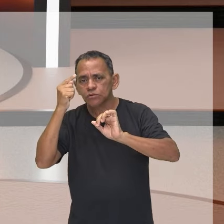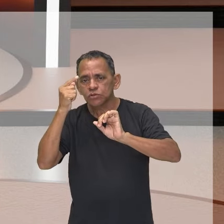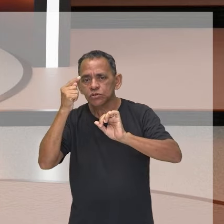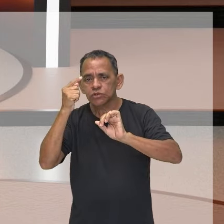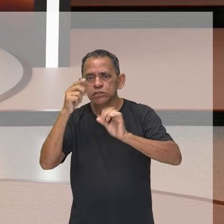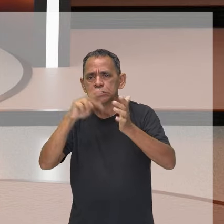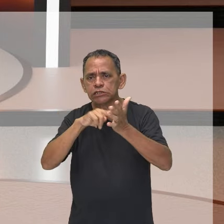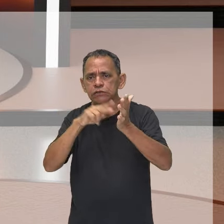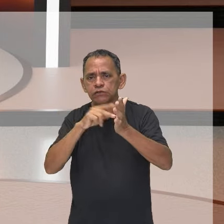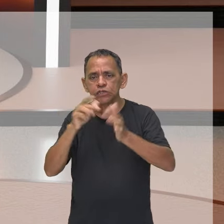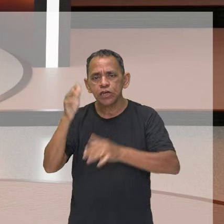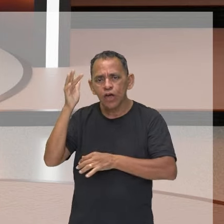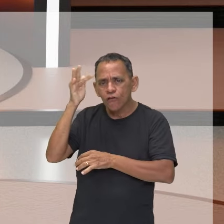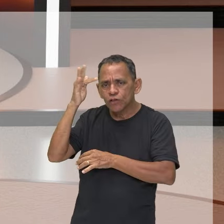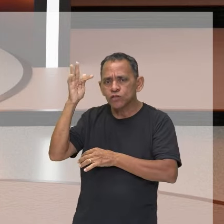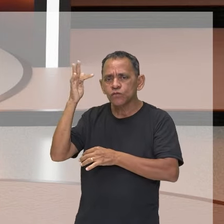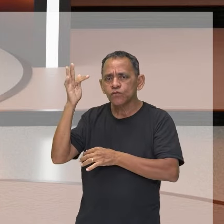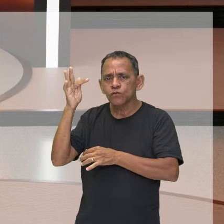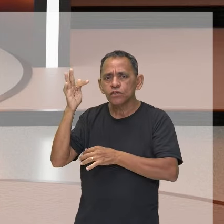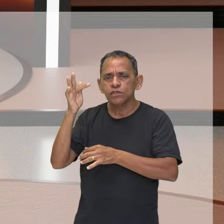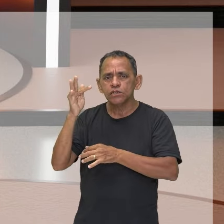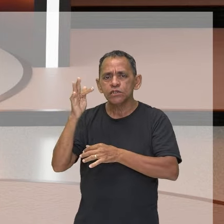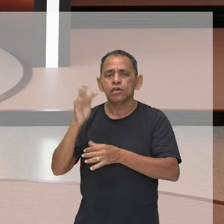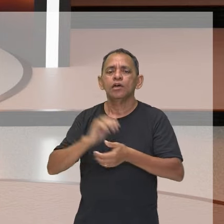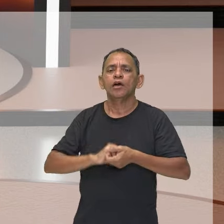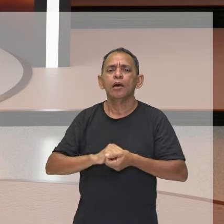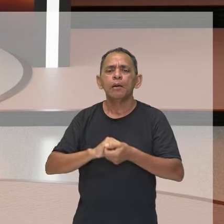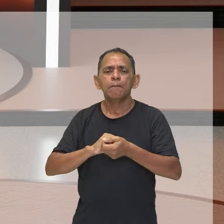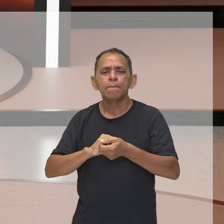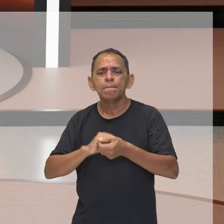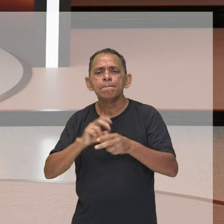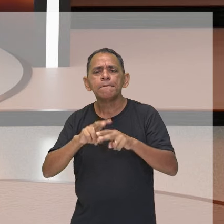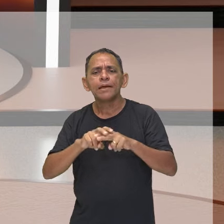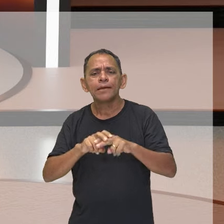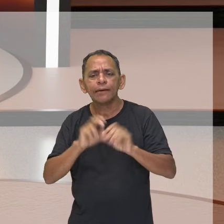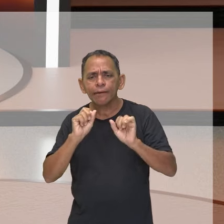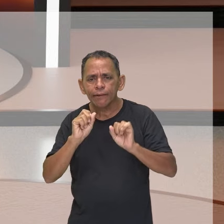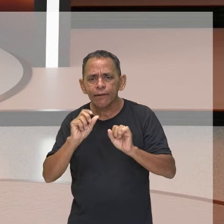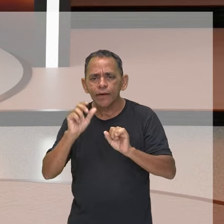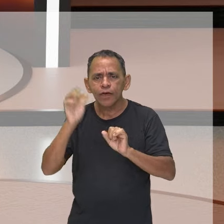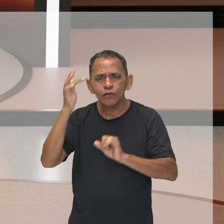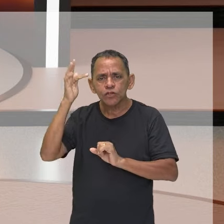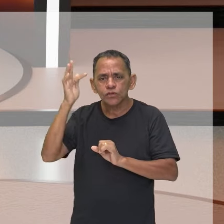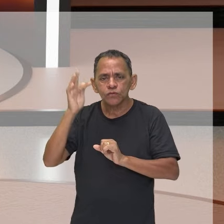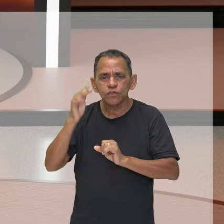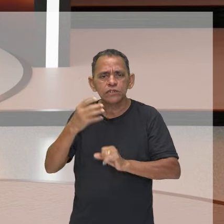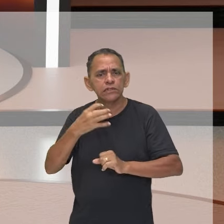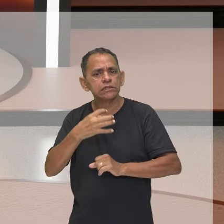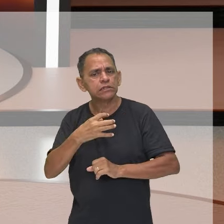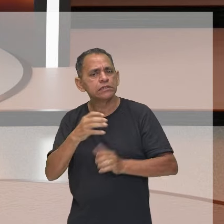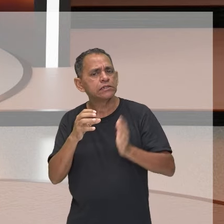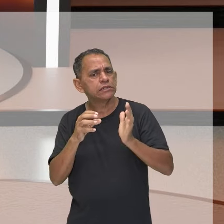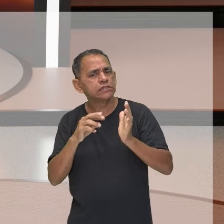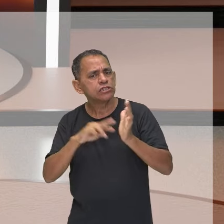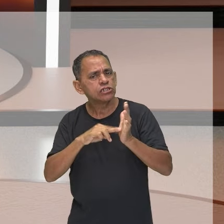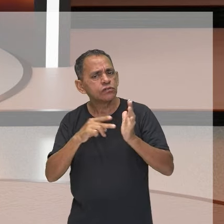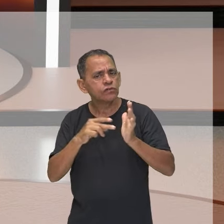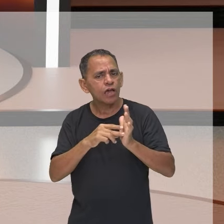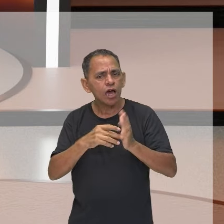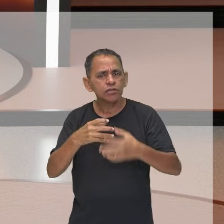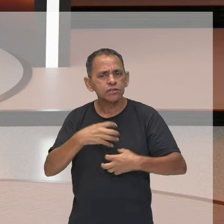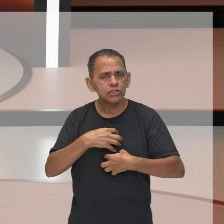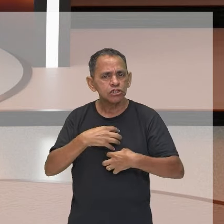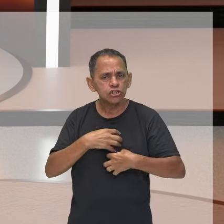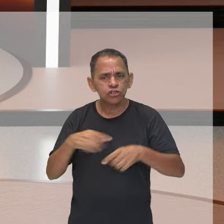filosofia? Para que serve a filosofia? Qual o sentido do filosofar? O que é o